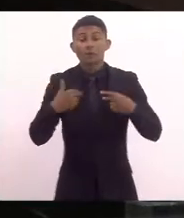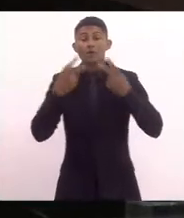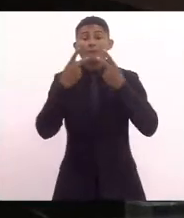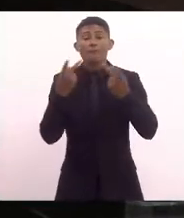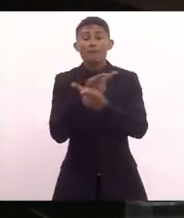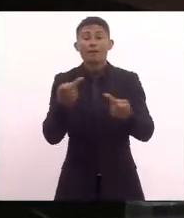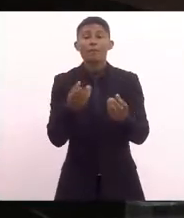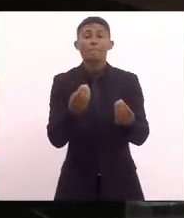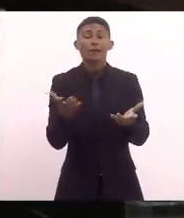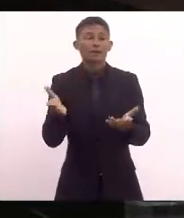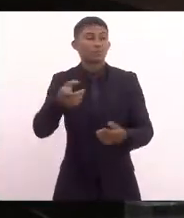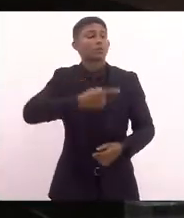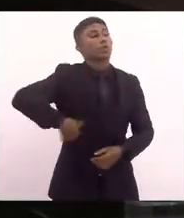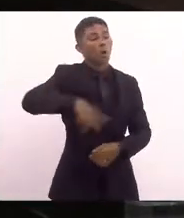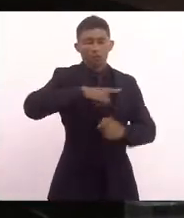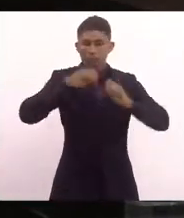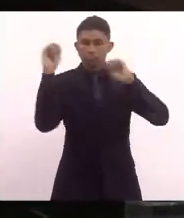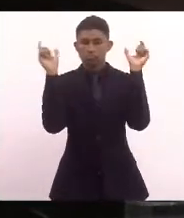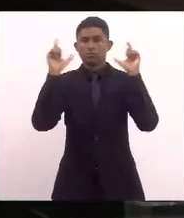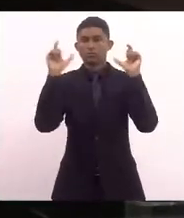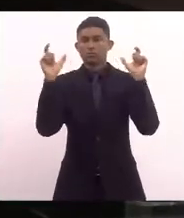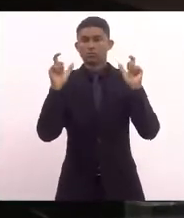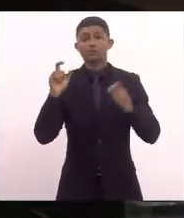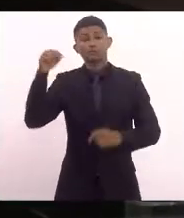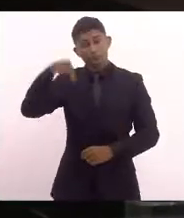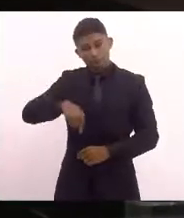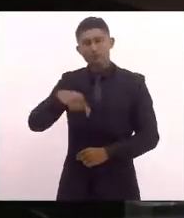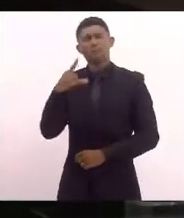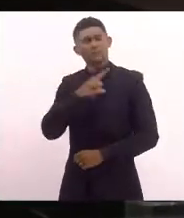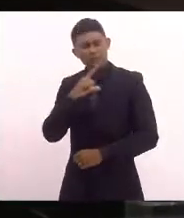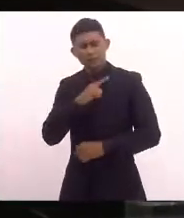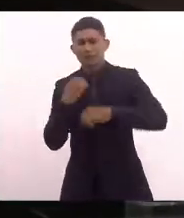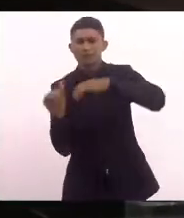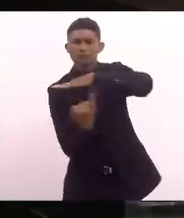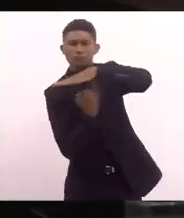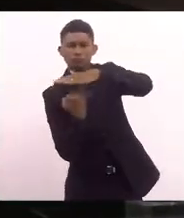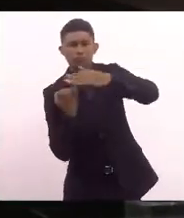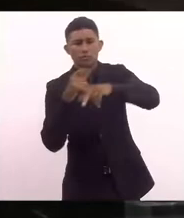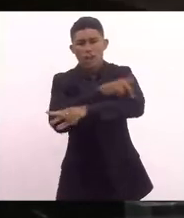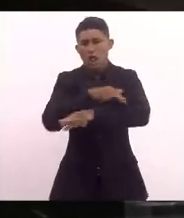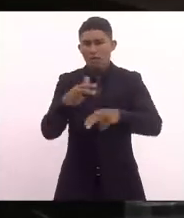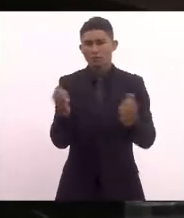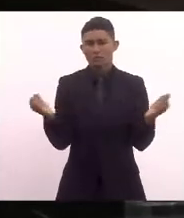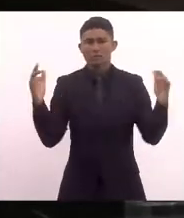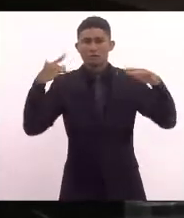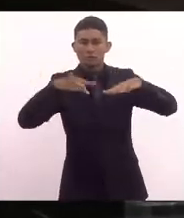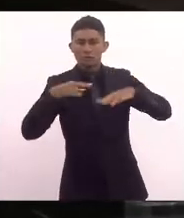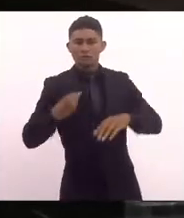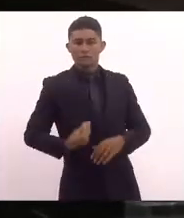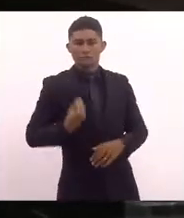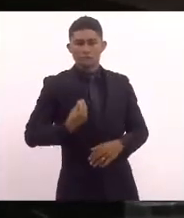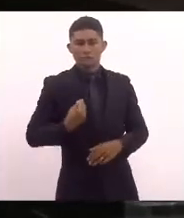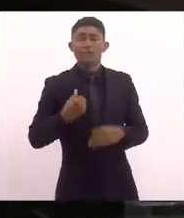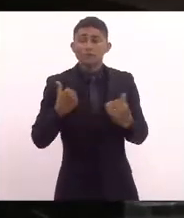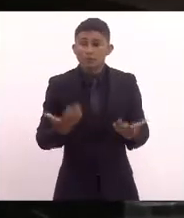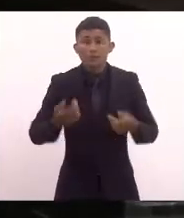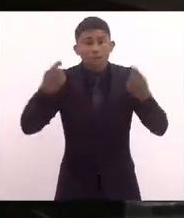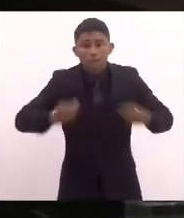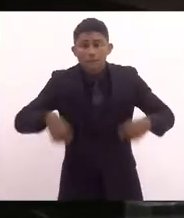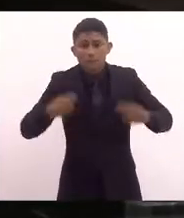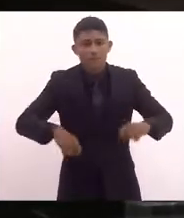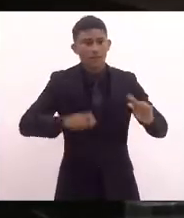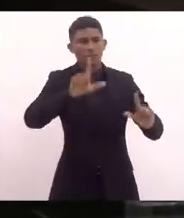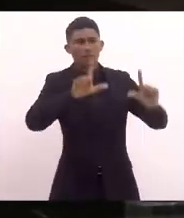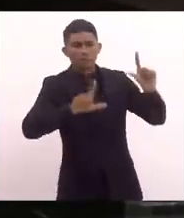alerta. Aproveitar esse momento que tem várias entidades aqui de fazer com que a mídia e cada um fale dos auxiliares